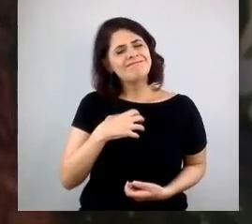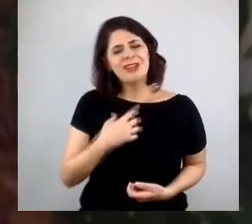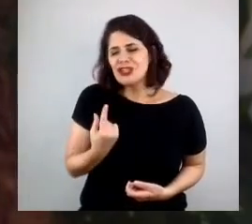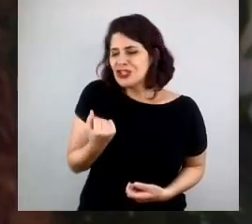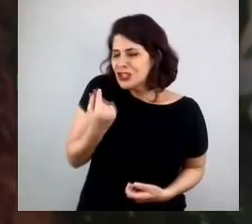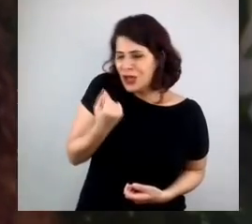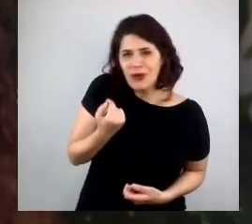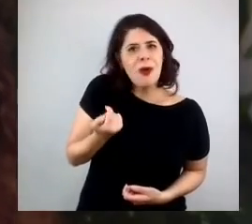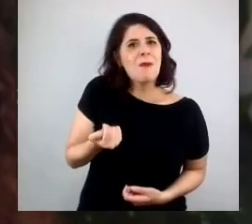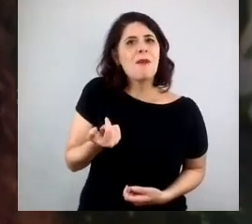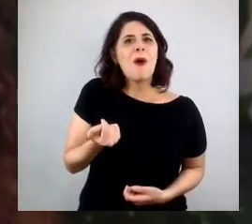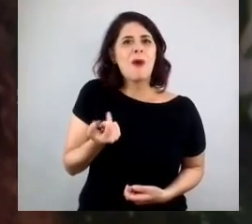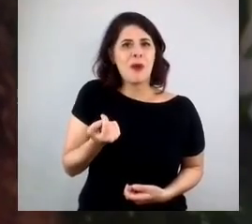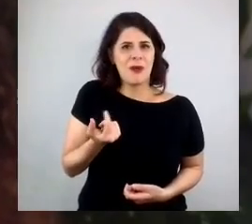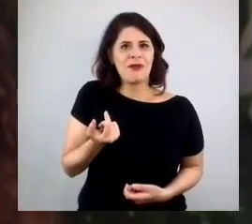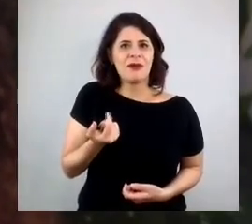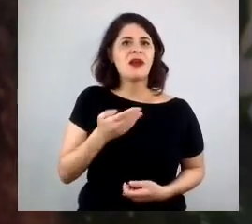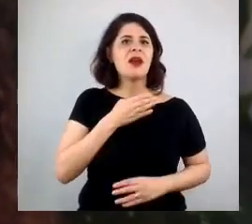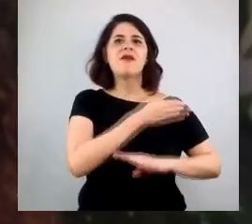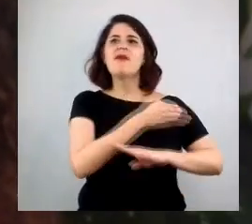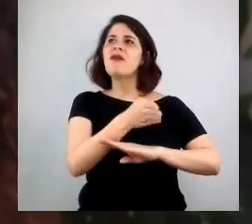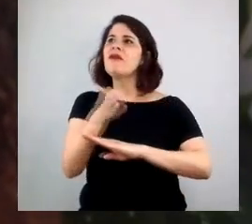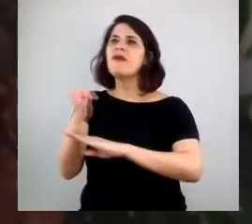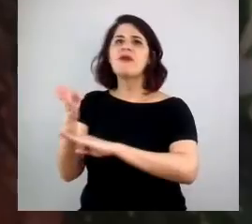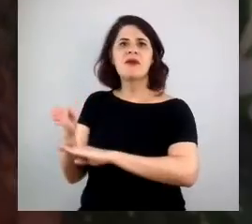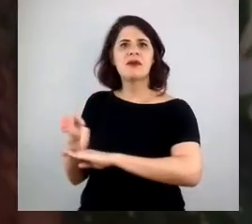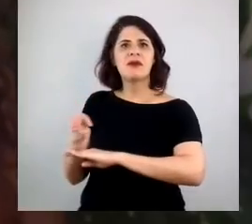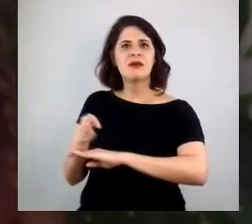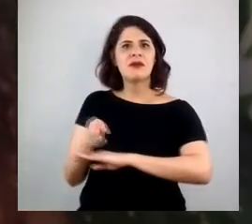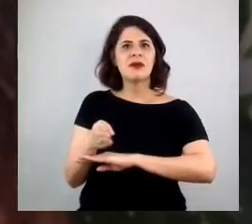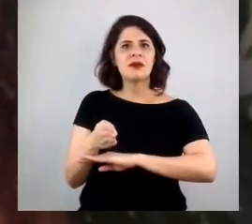jornais. Comprei a revista.